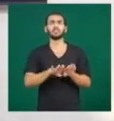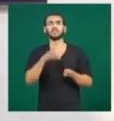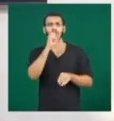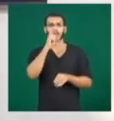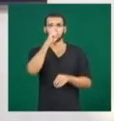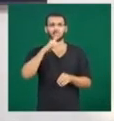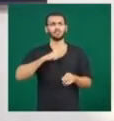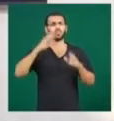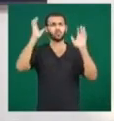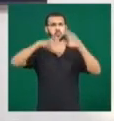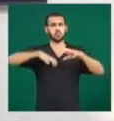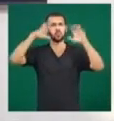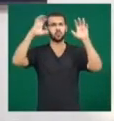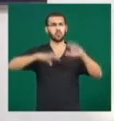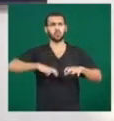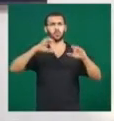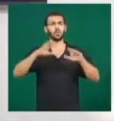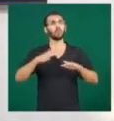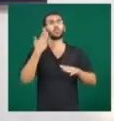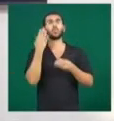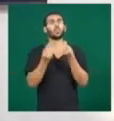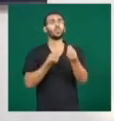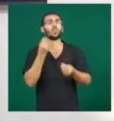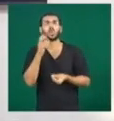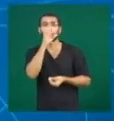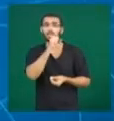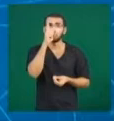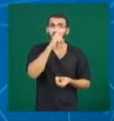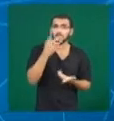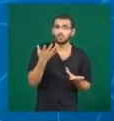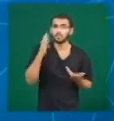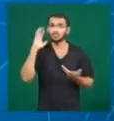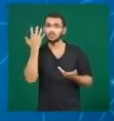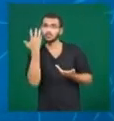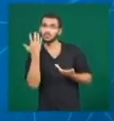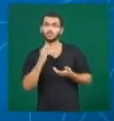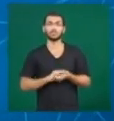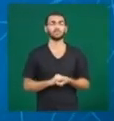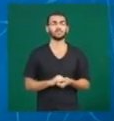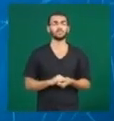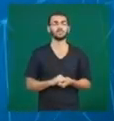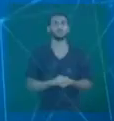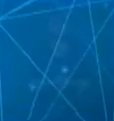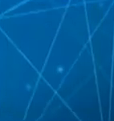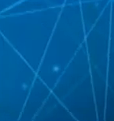cair muita água. Vamos à previsão do tempo para este sábado.